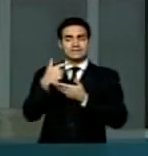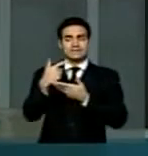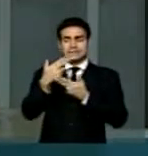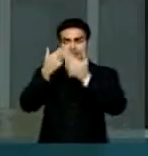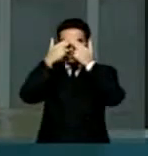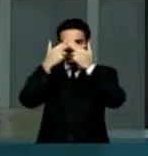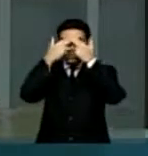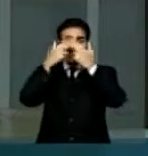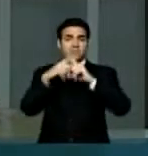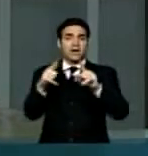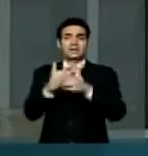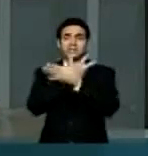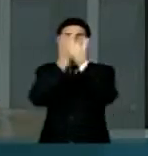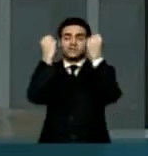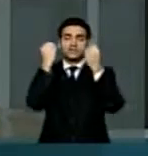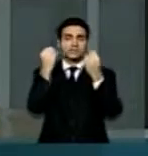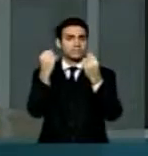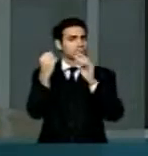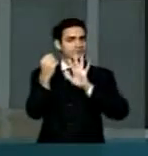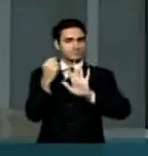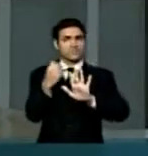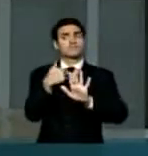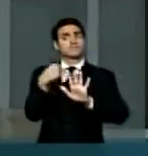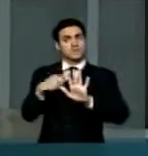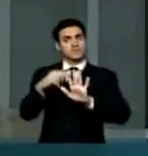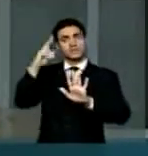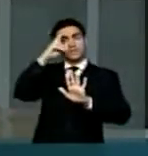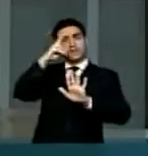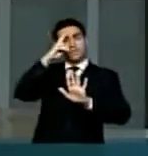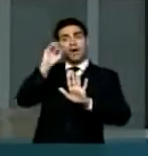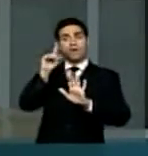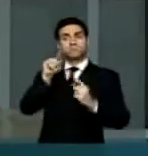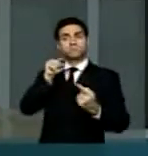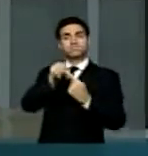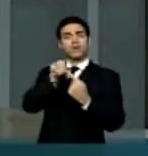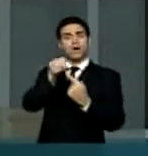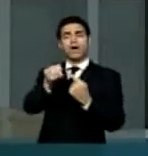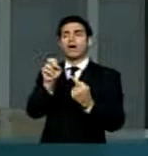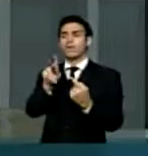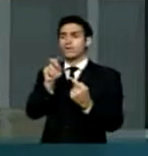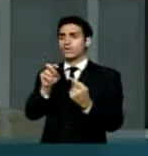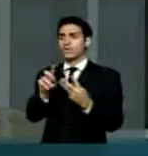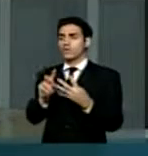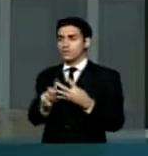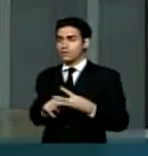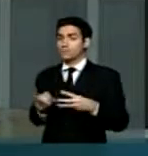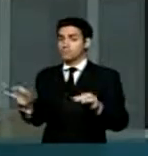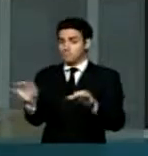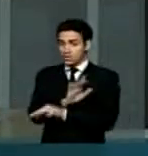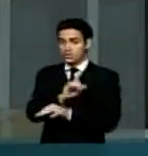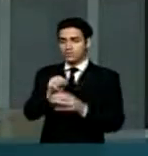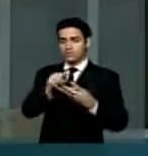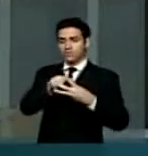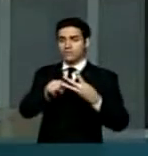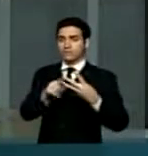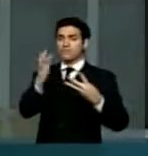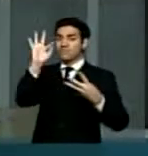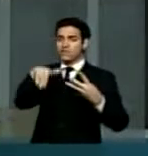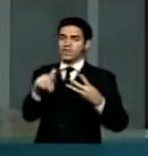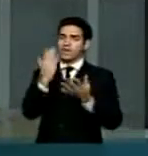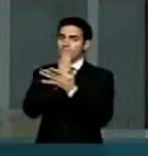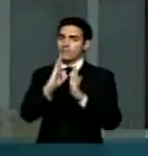traumas fundamentais carregados na sua própria história e na sua própria forma de se ver. Mas estamos